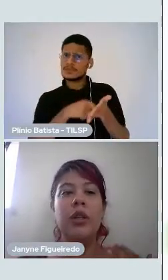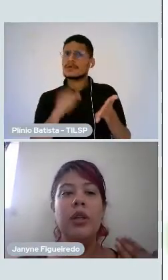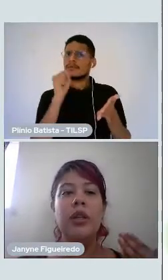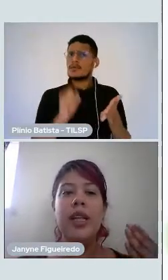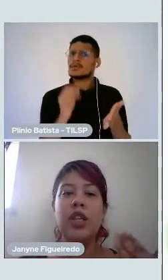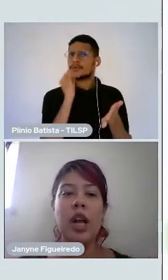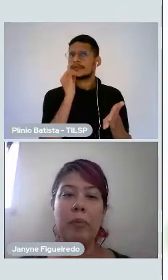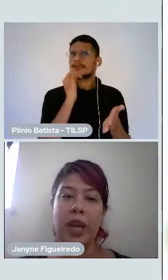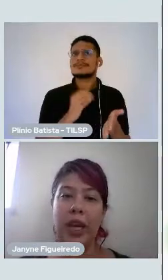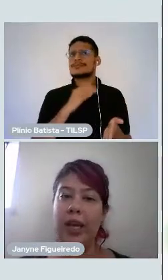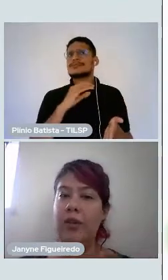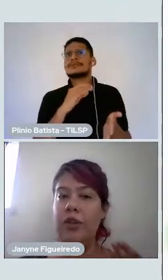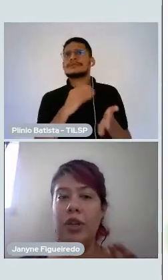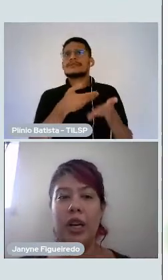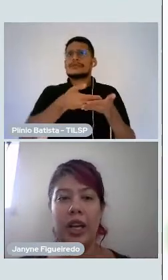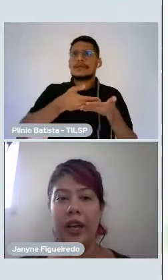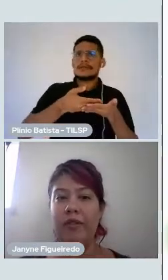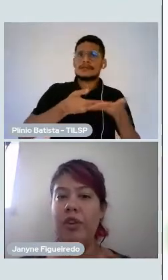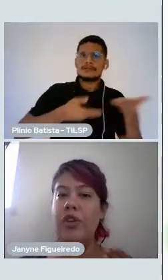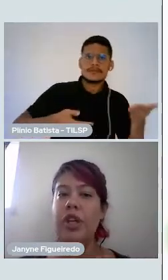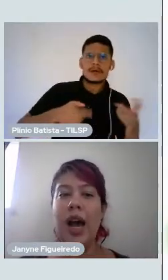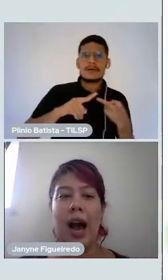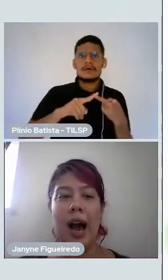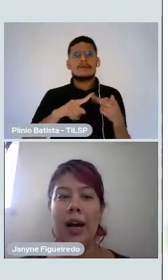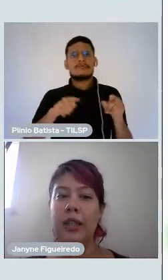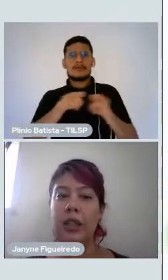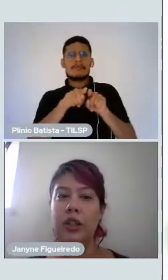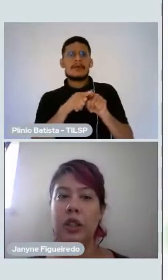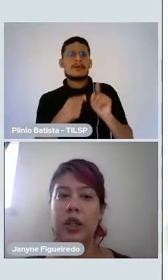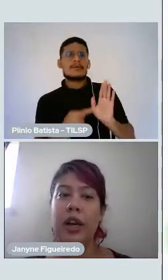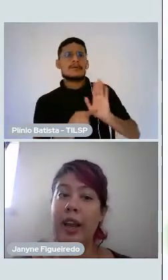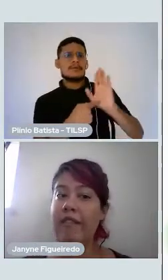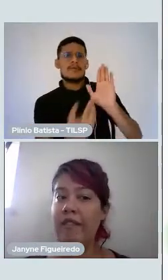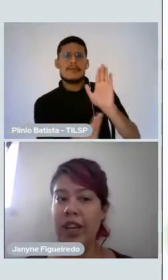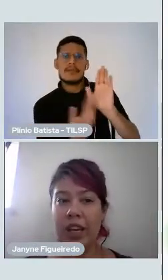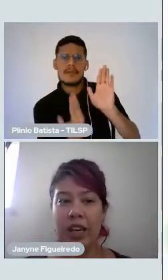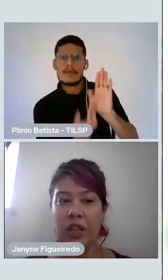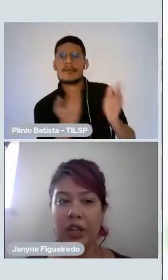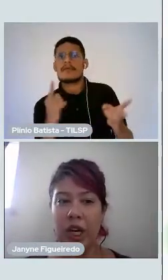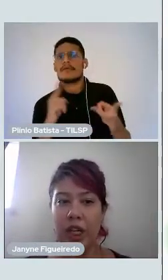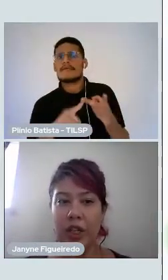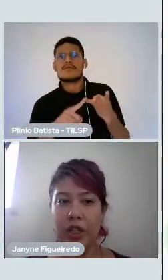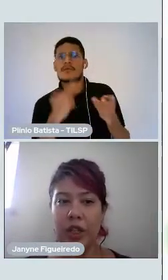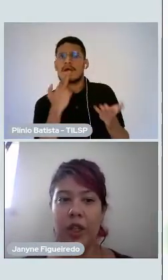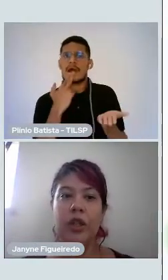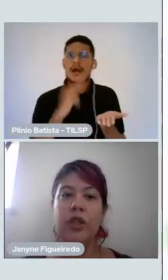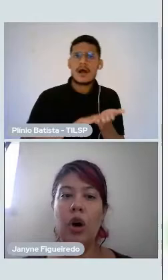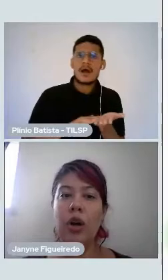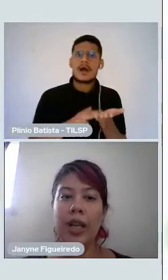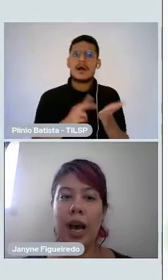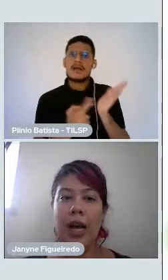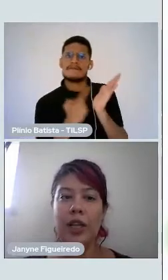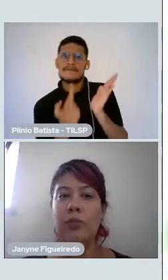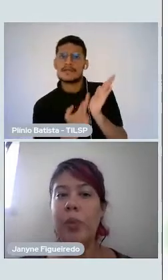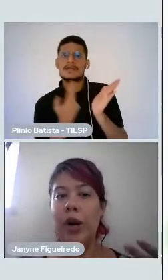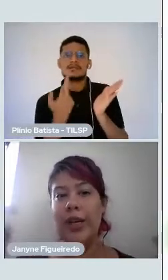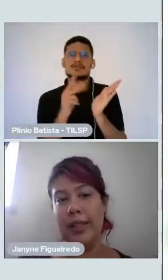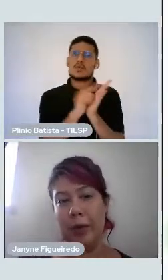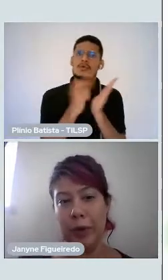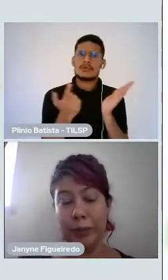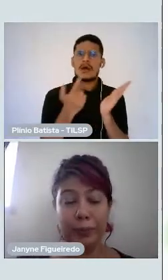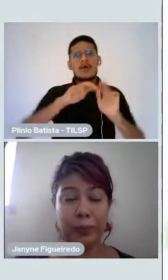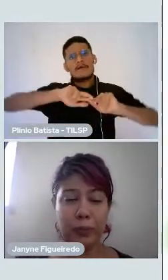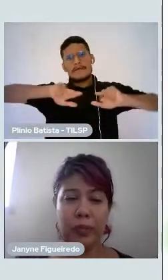certidões, testamentos, livros, cartas, revistas, Jornais,